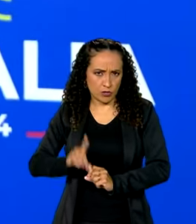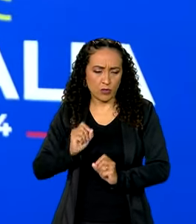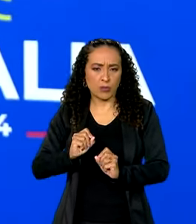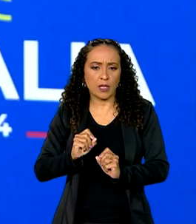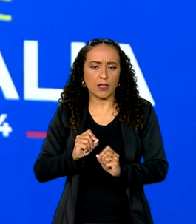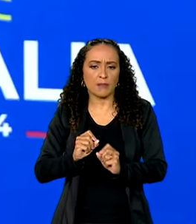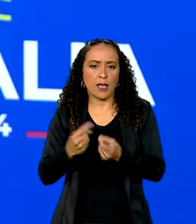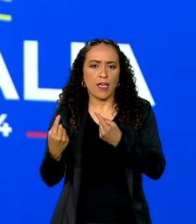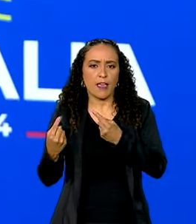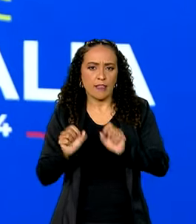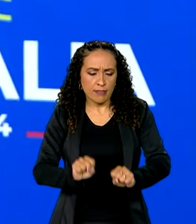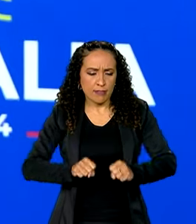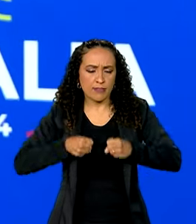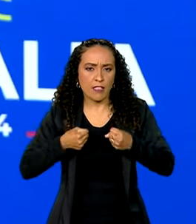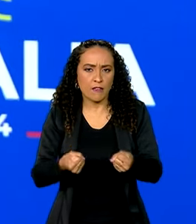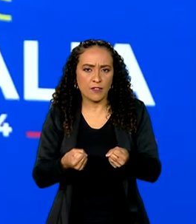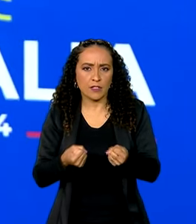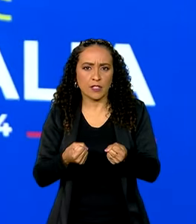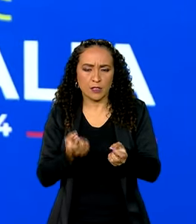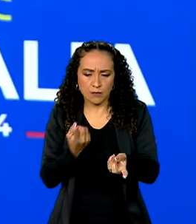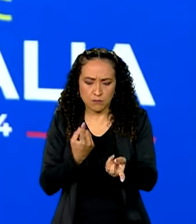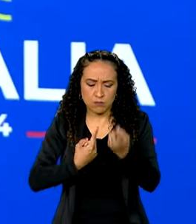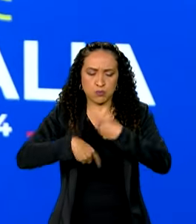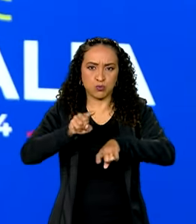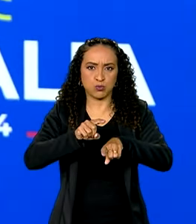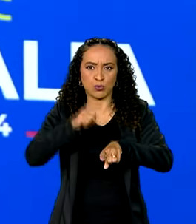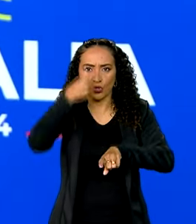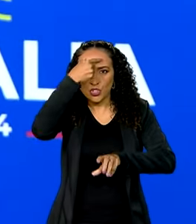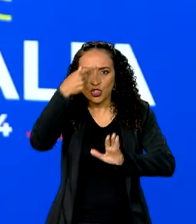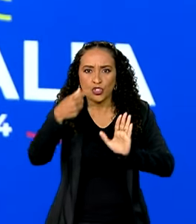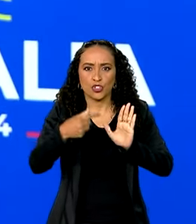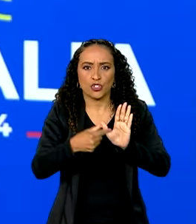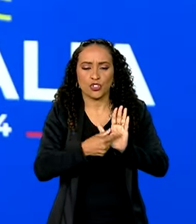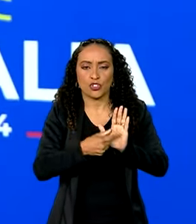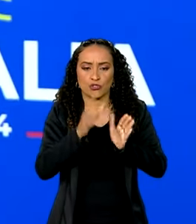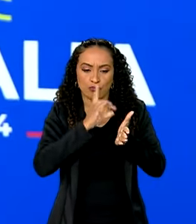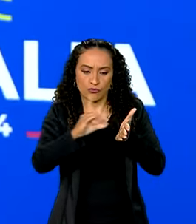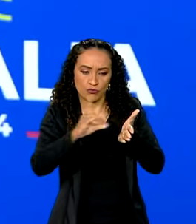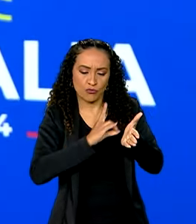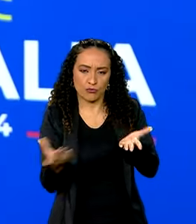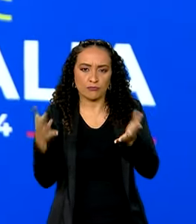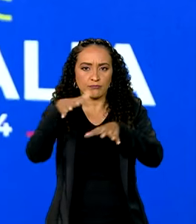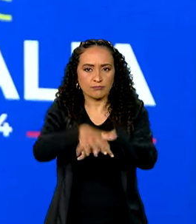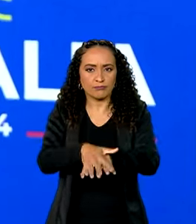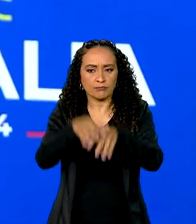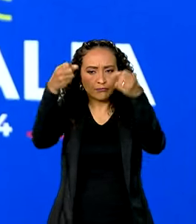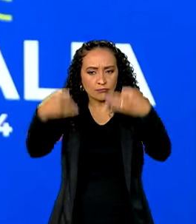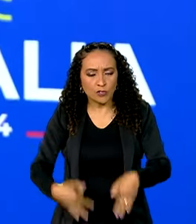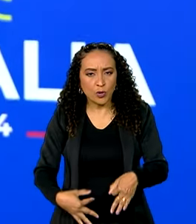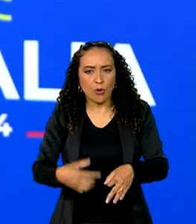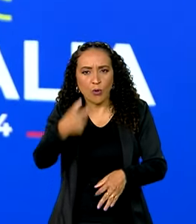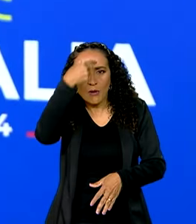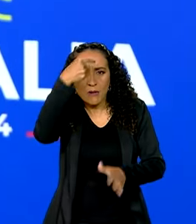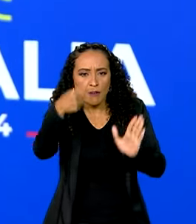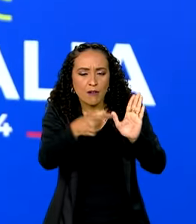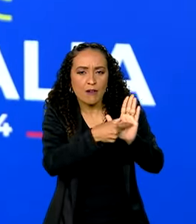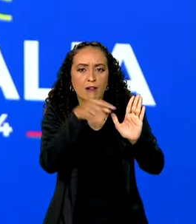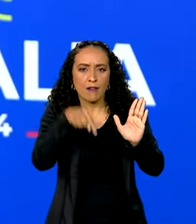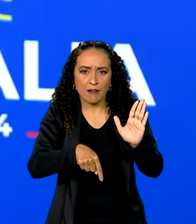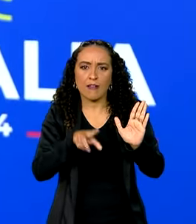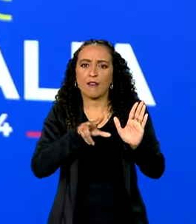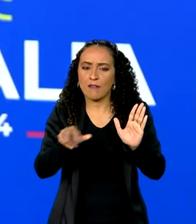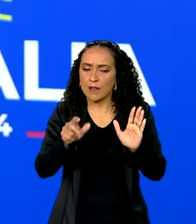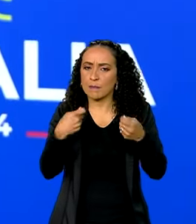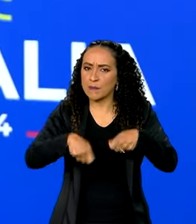para defender uma revolução digital inclusiva, afirmando que a inteligência artificial deve